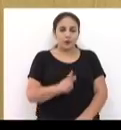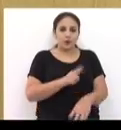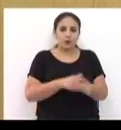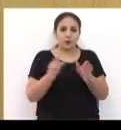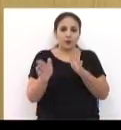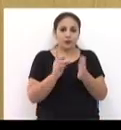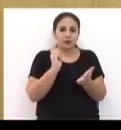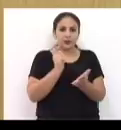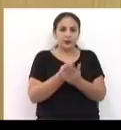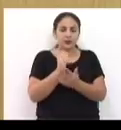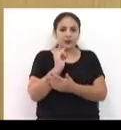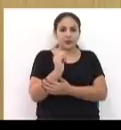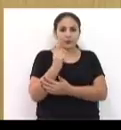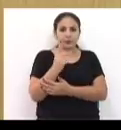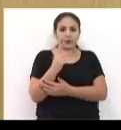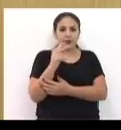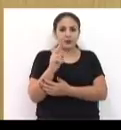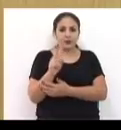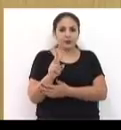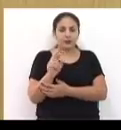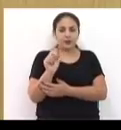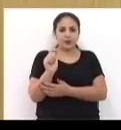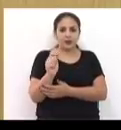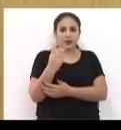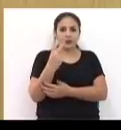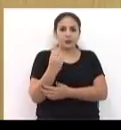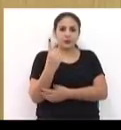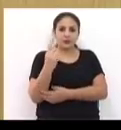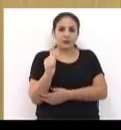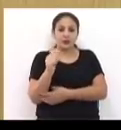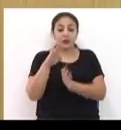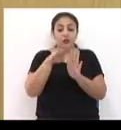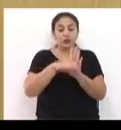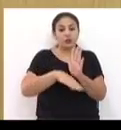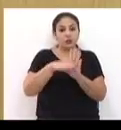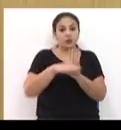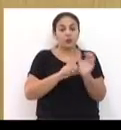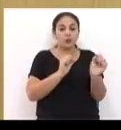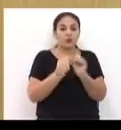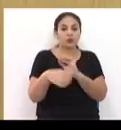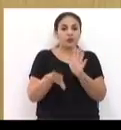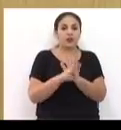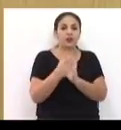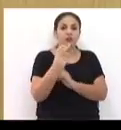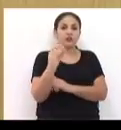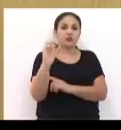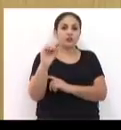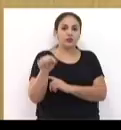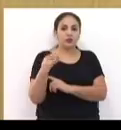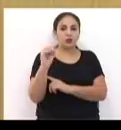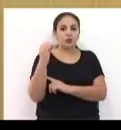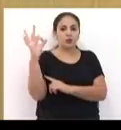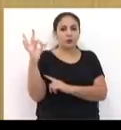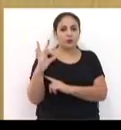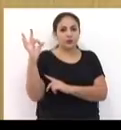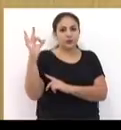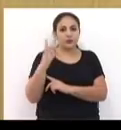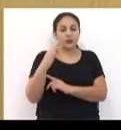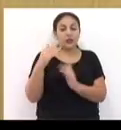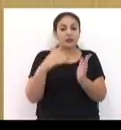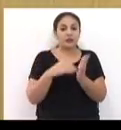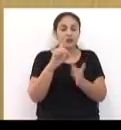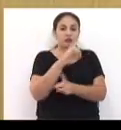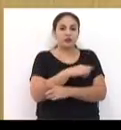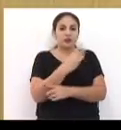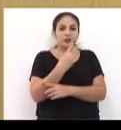O prazo para pagar o IPVA 2017 com descontos que podem chegar a 20,8% vence no dia